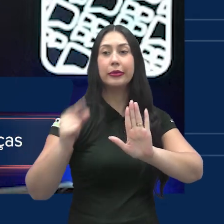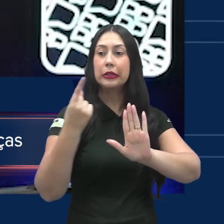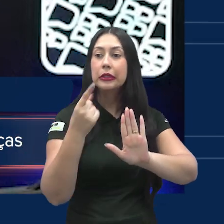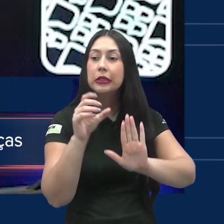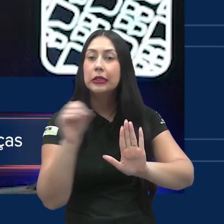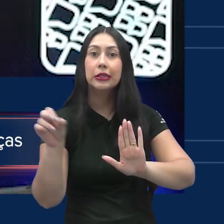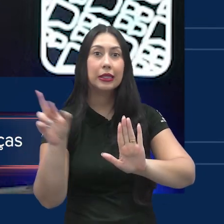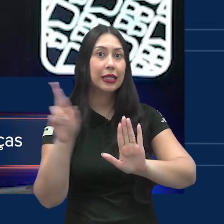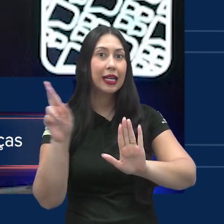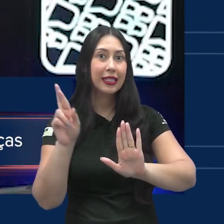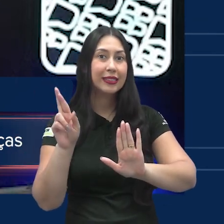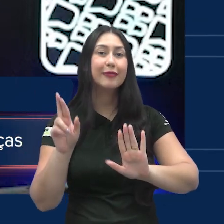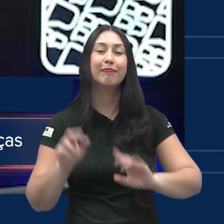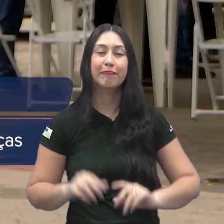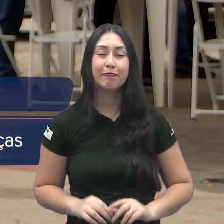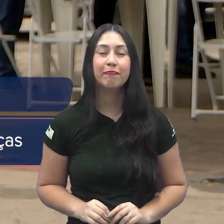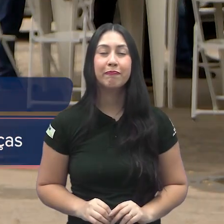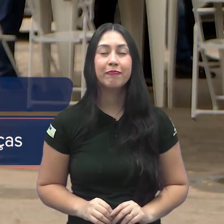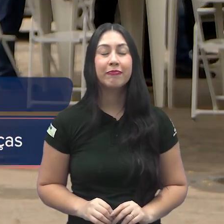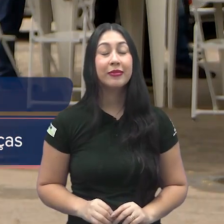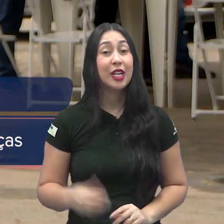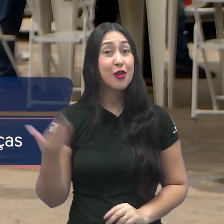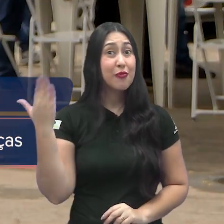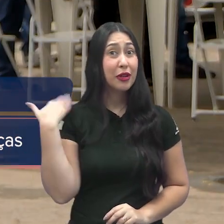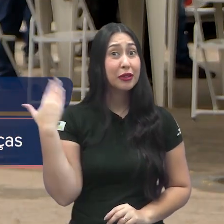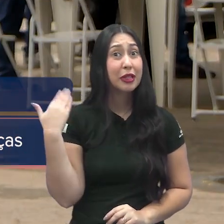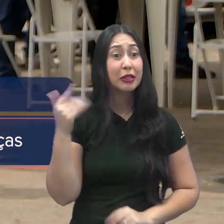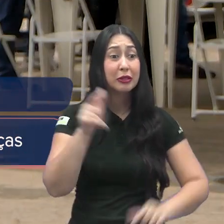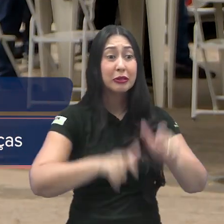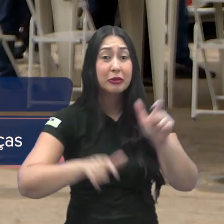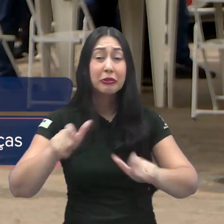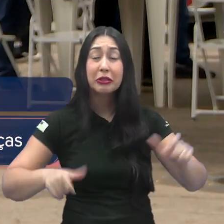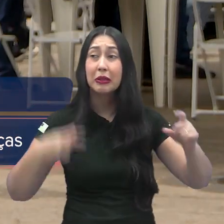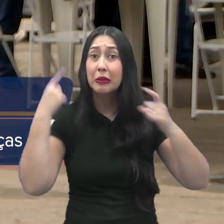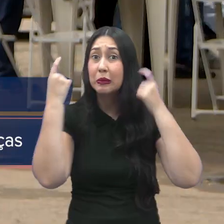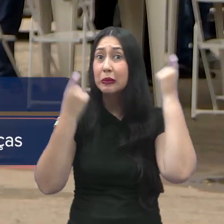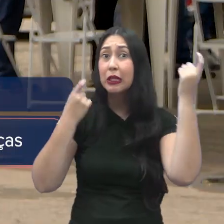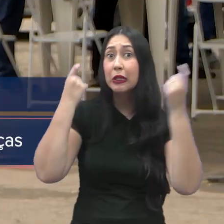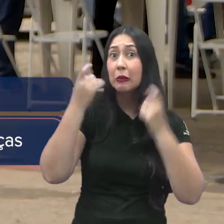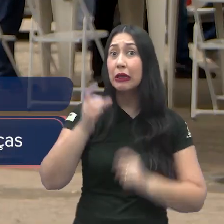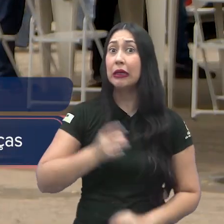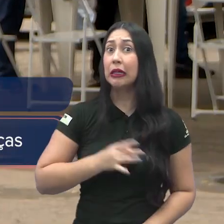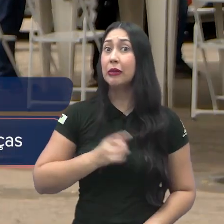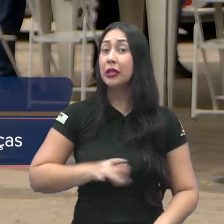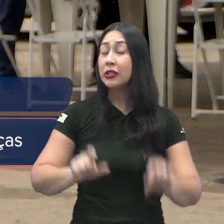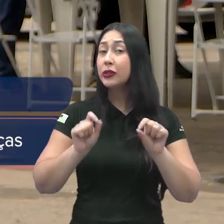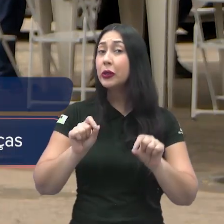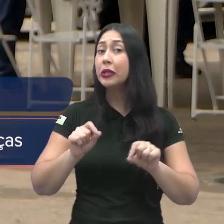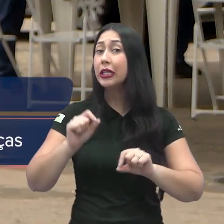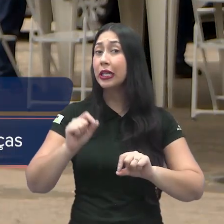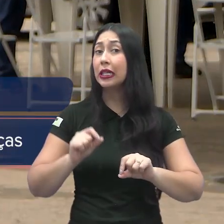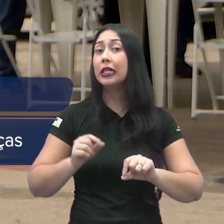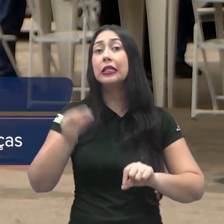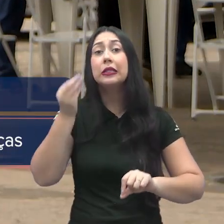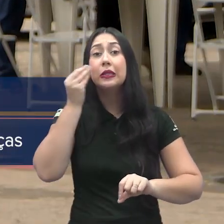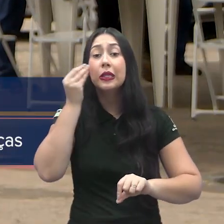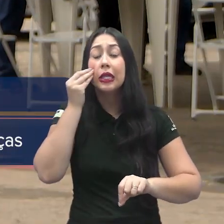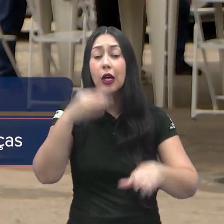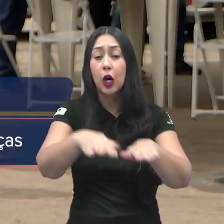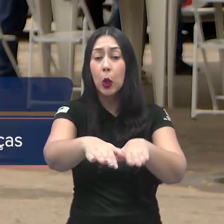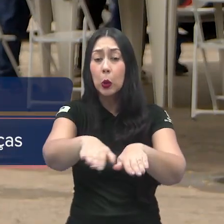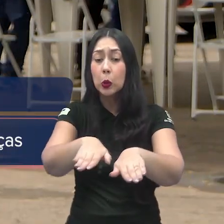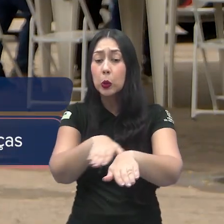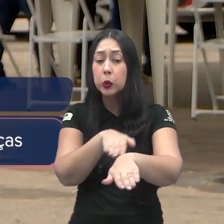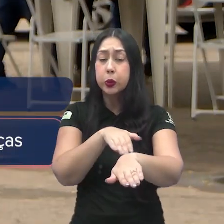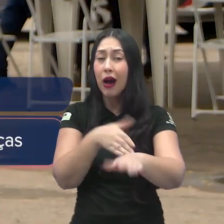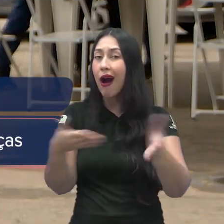100 a mais no bolso do cidadão. Uma coisa que aterrorizava muitos alunos, Ju, é essa própria questão da baliza que deixa de ser obrigatória agora